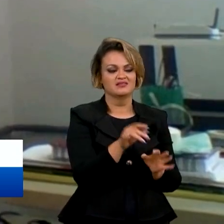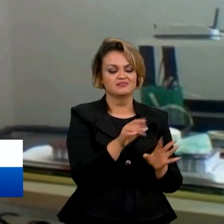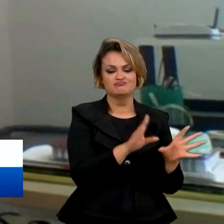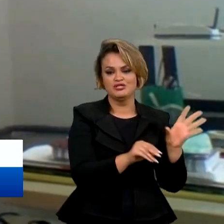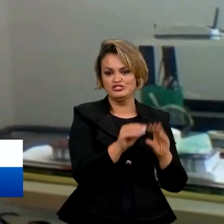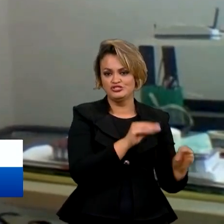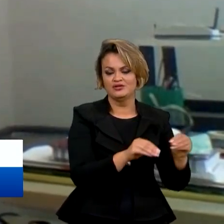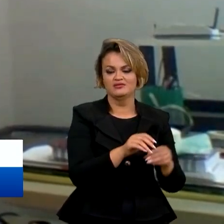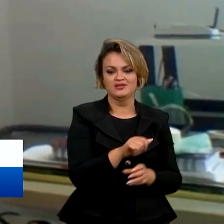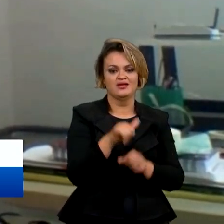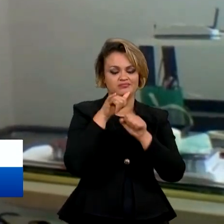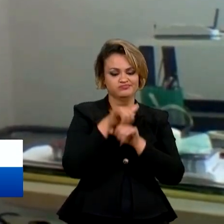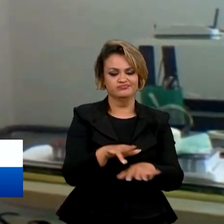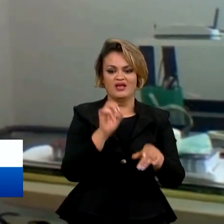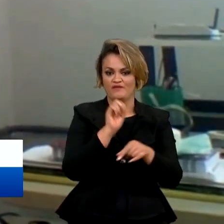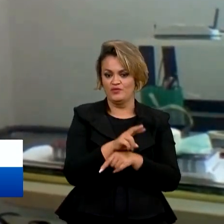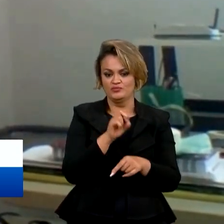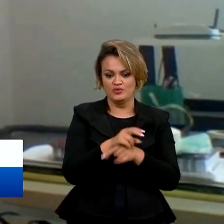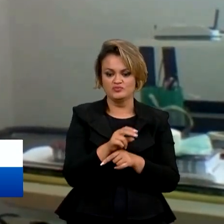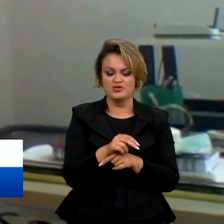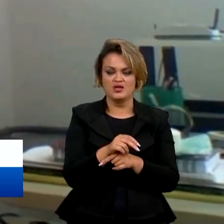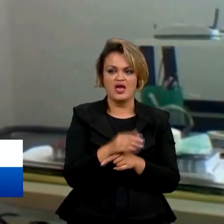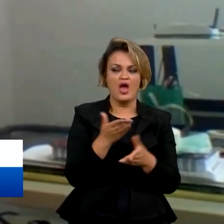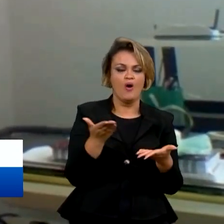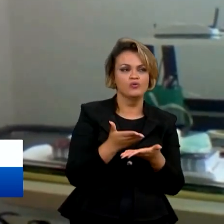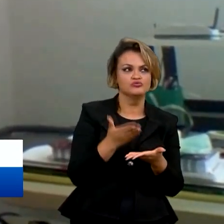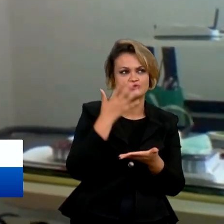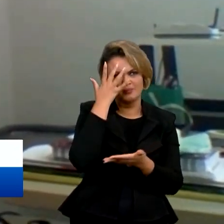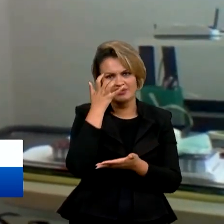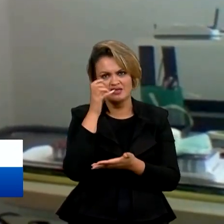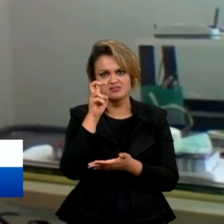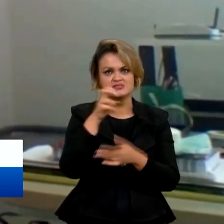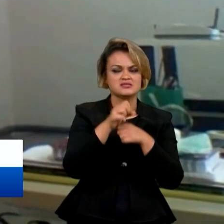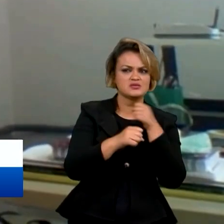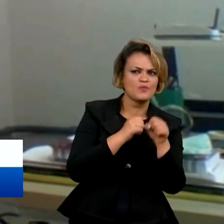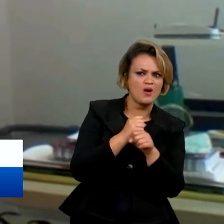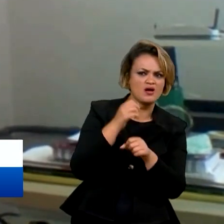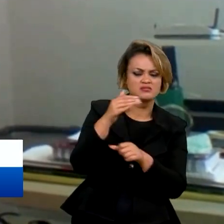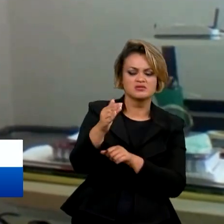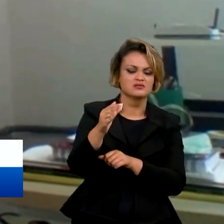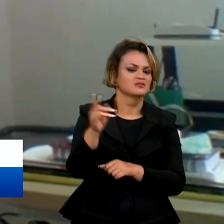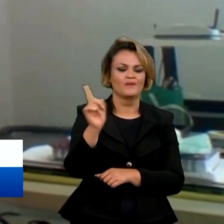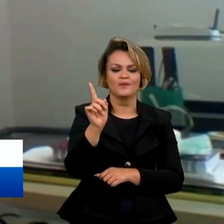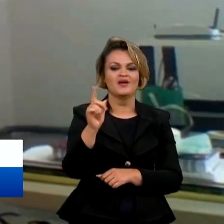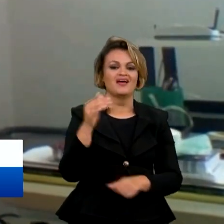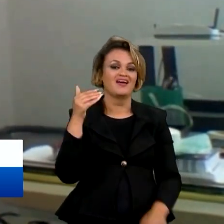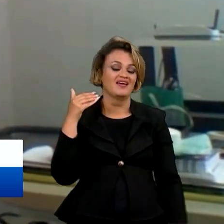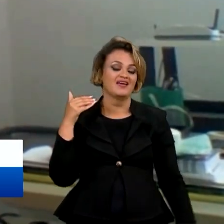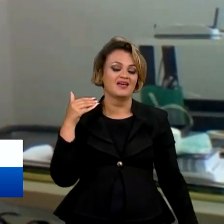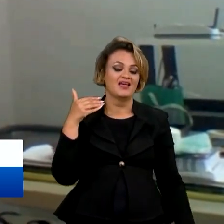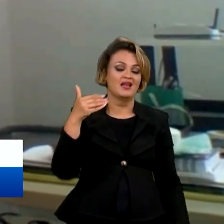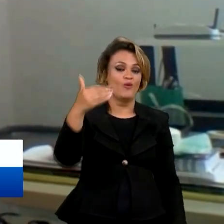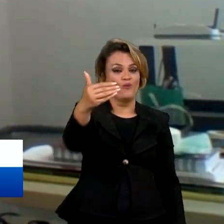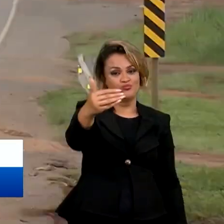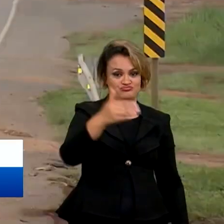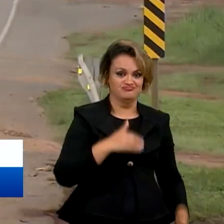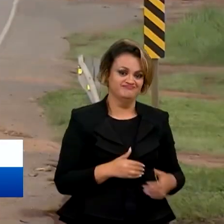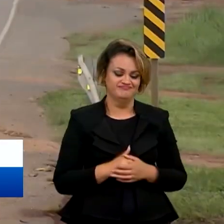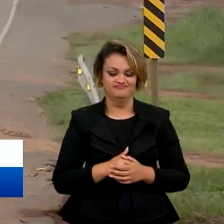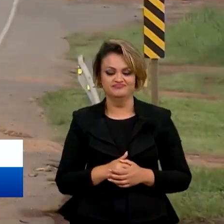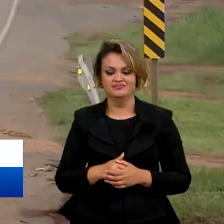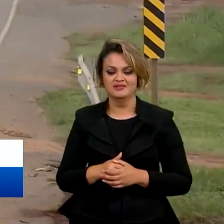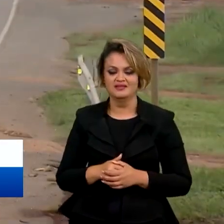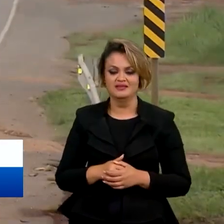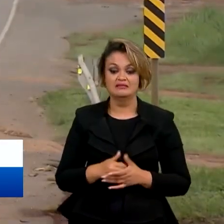efeito que não é de hoje para amanhã ou daqui 5 anos que a gente vai ver, não. É um efeito a médio e longo prazo.